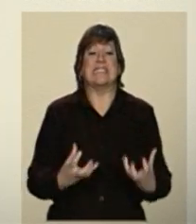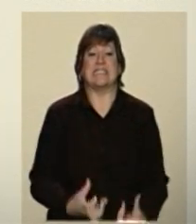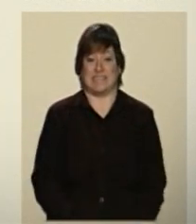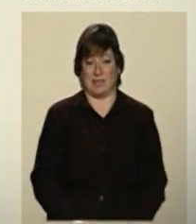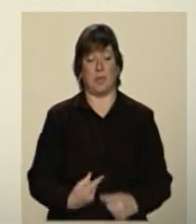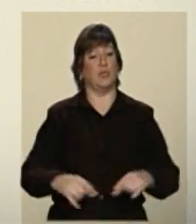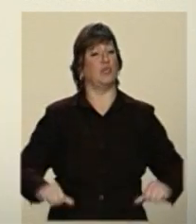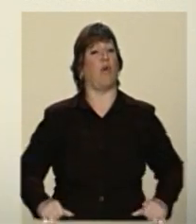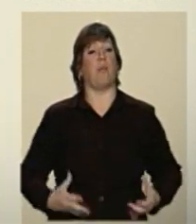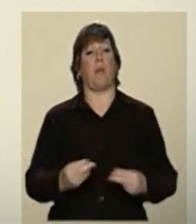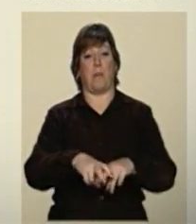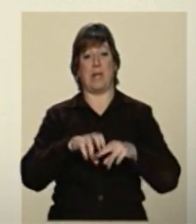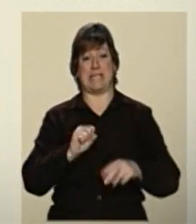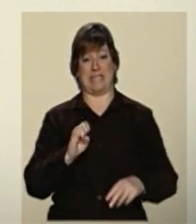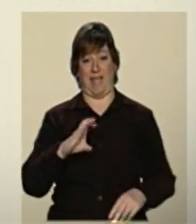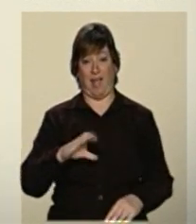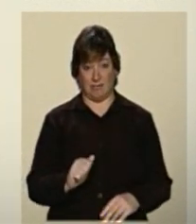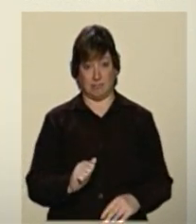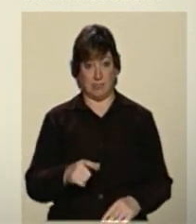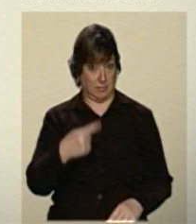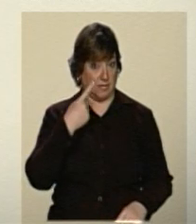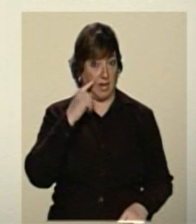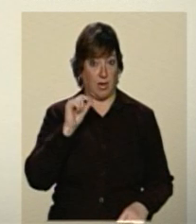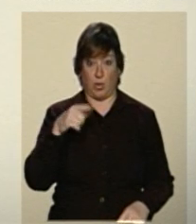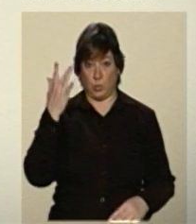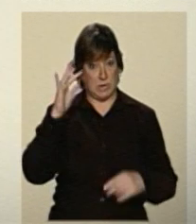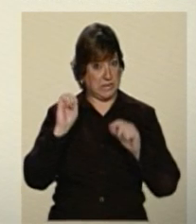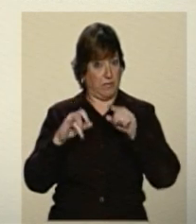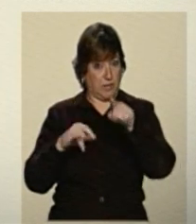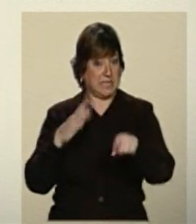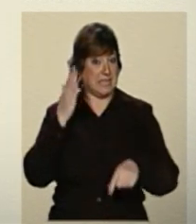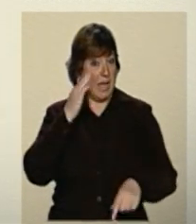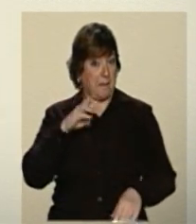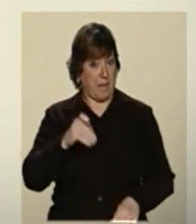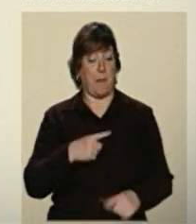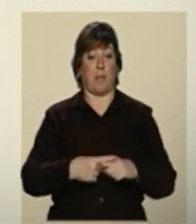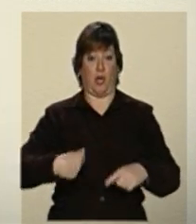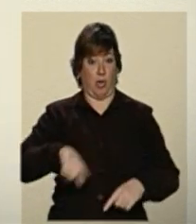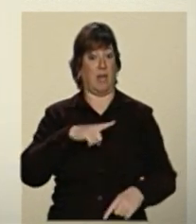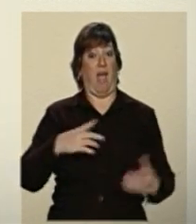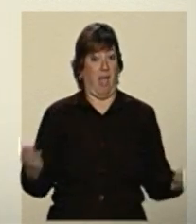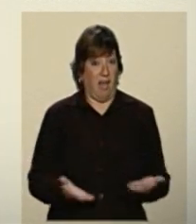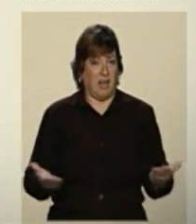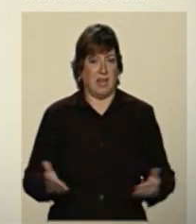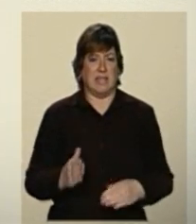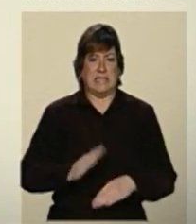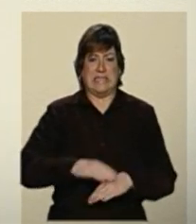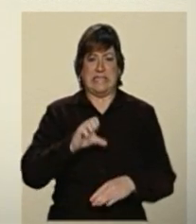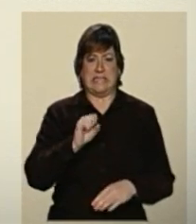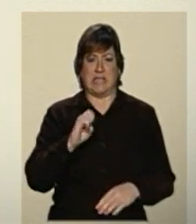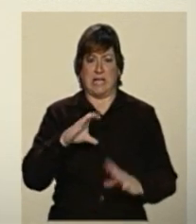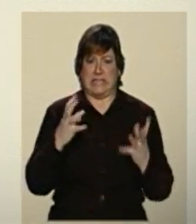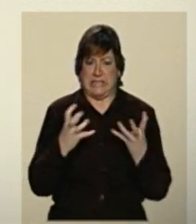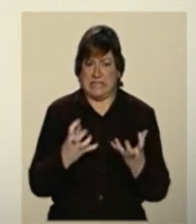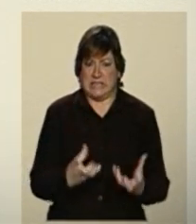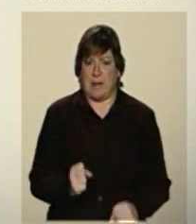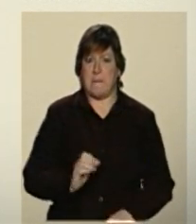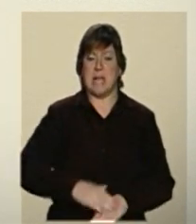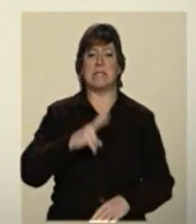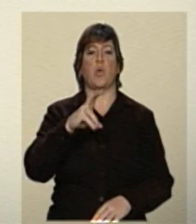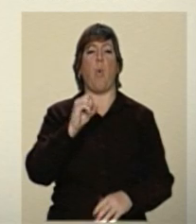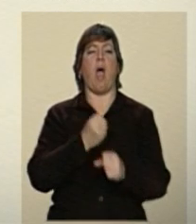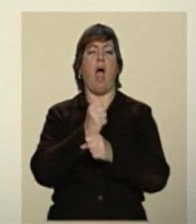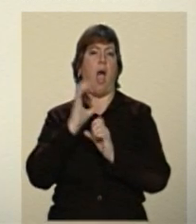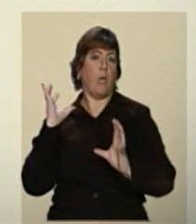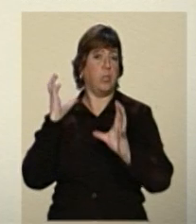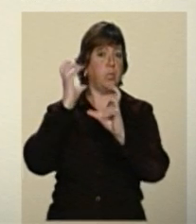sofrem muito com a seca aliás Max eu não sei se você sabe mas estamos enfrentando uma das maiores secas dos